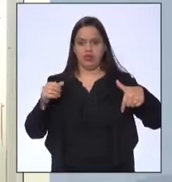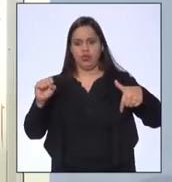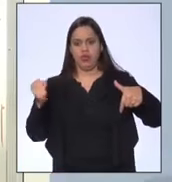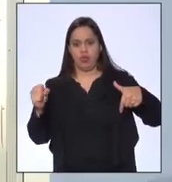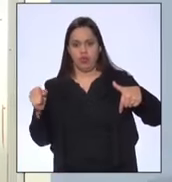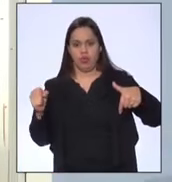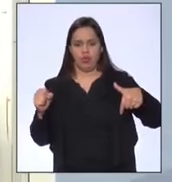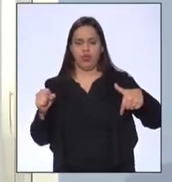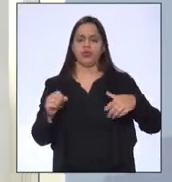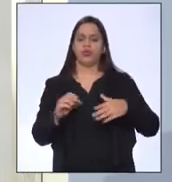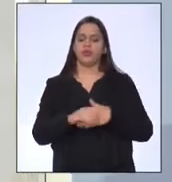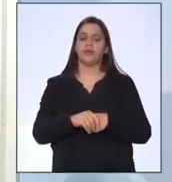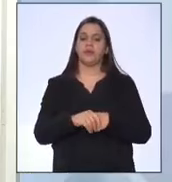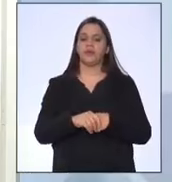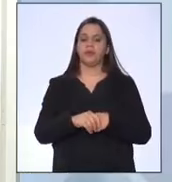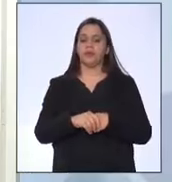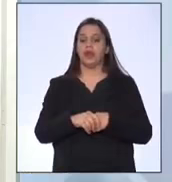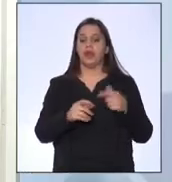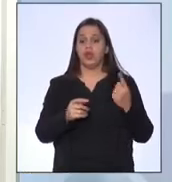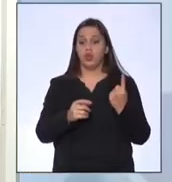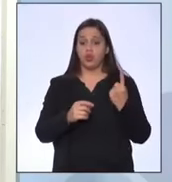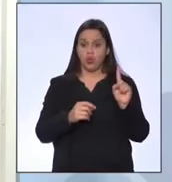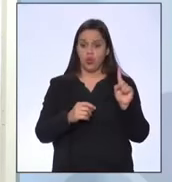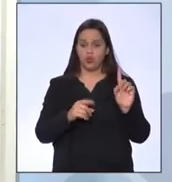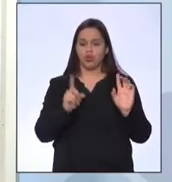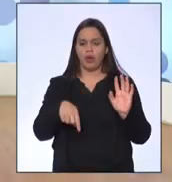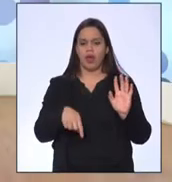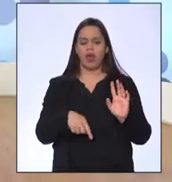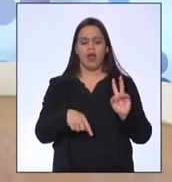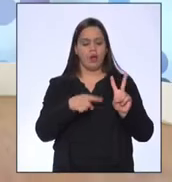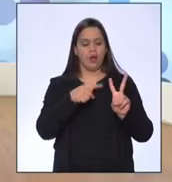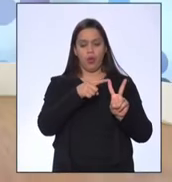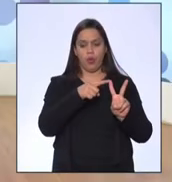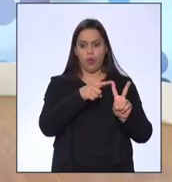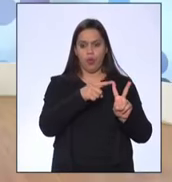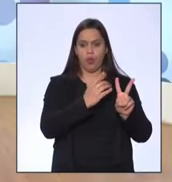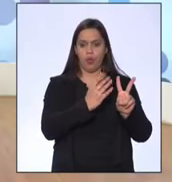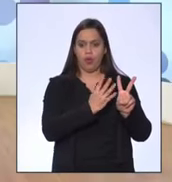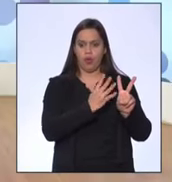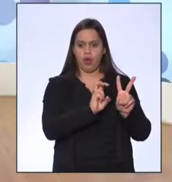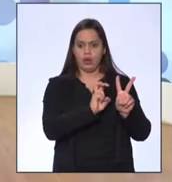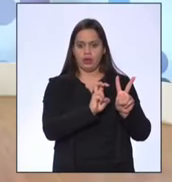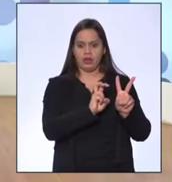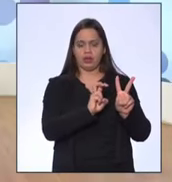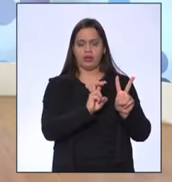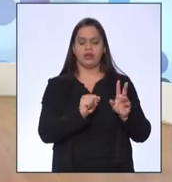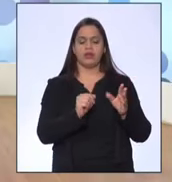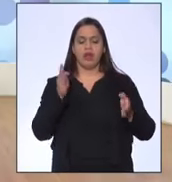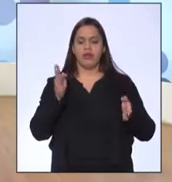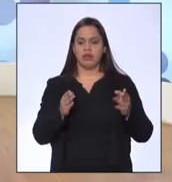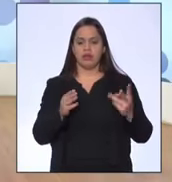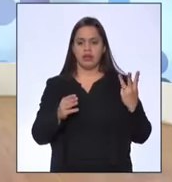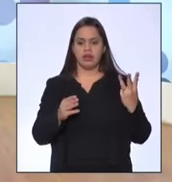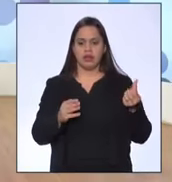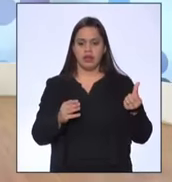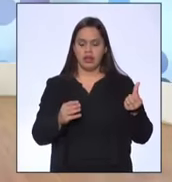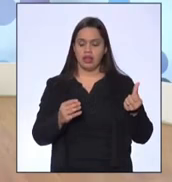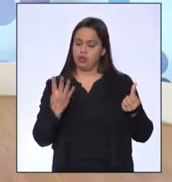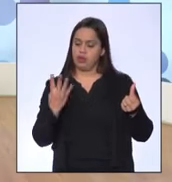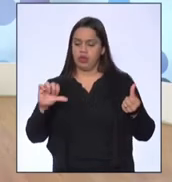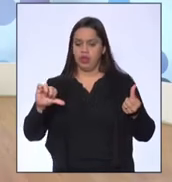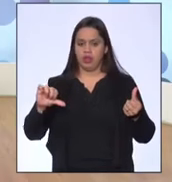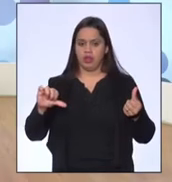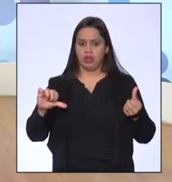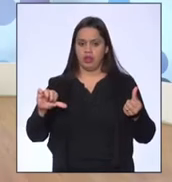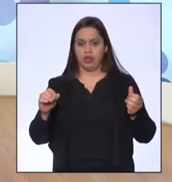8. Muito bom. E o último é o raiz de 45. Raiz de 45 está entre 36 e 49. Então é o